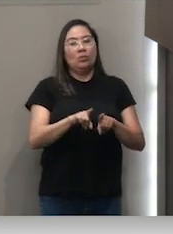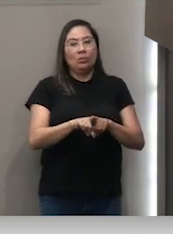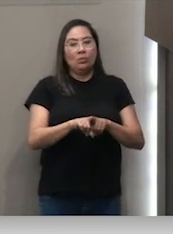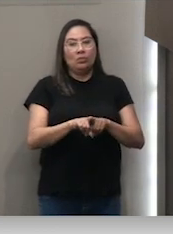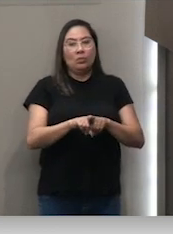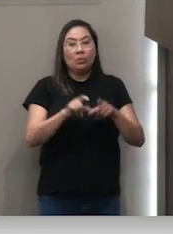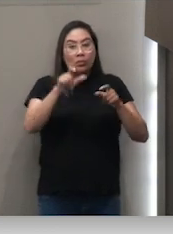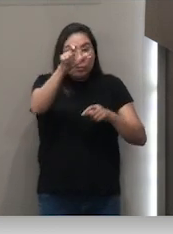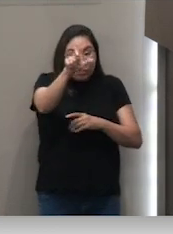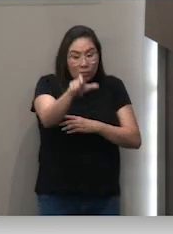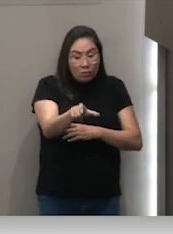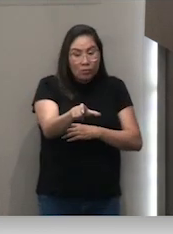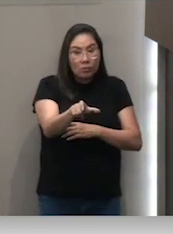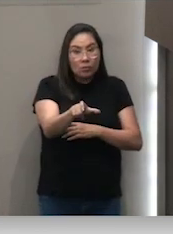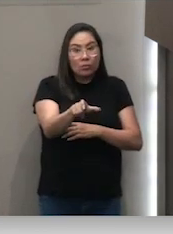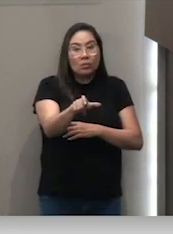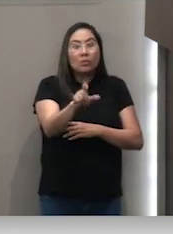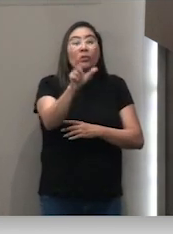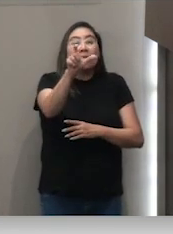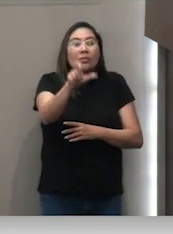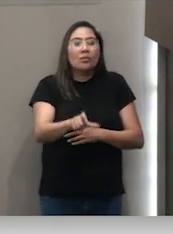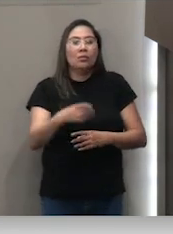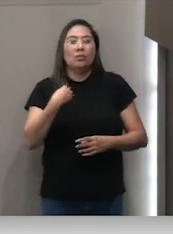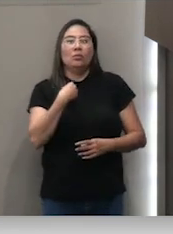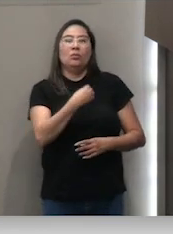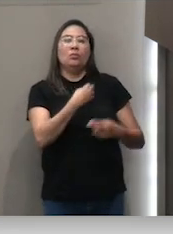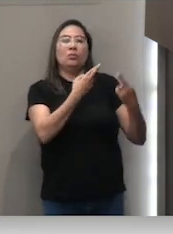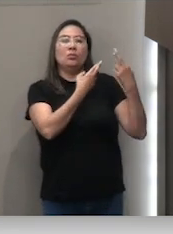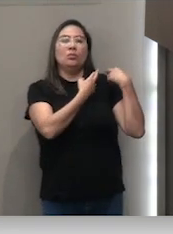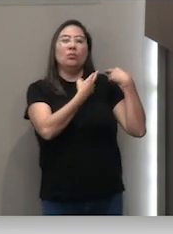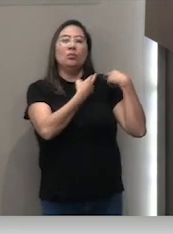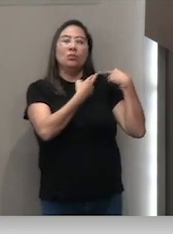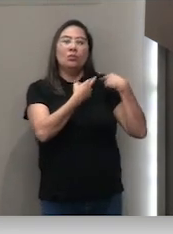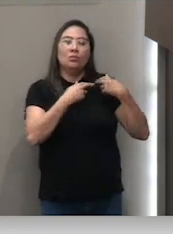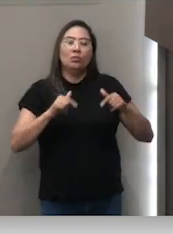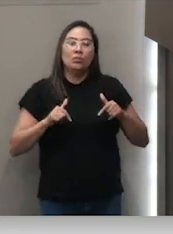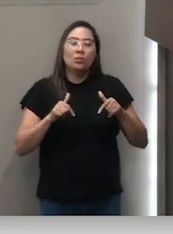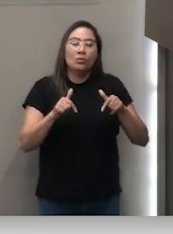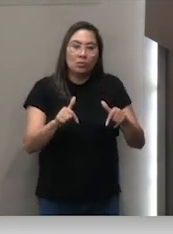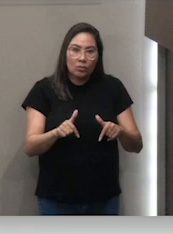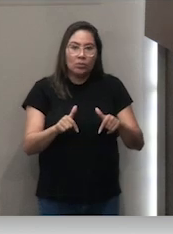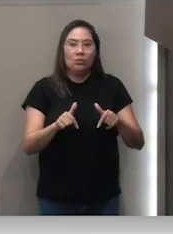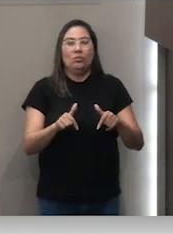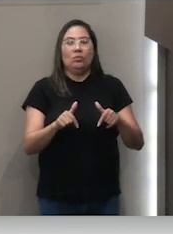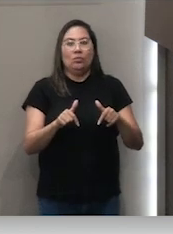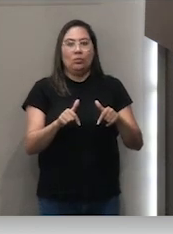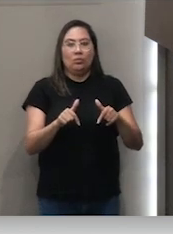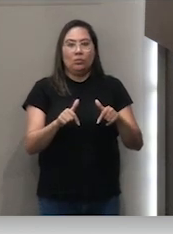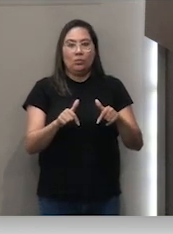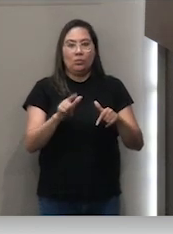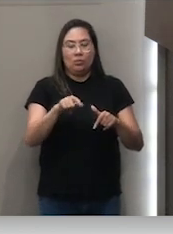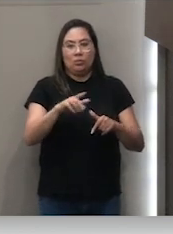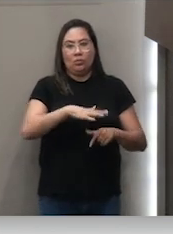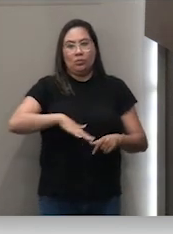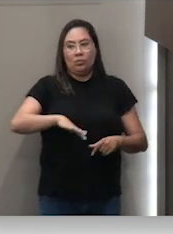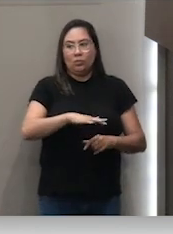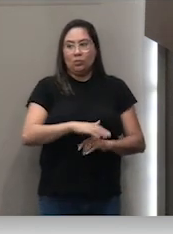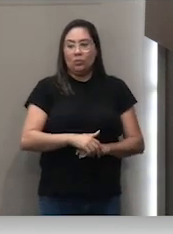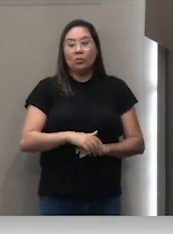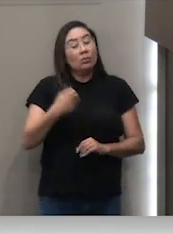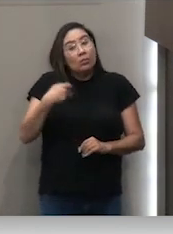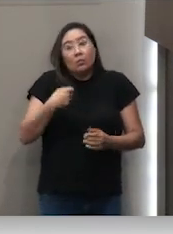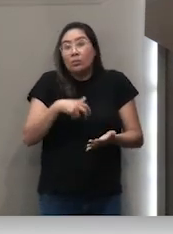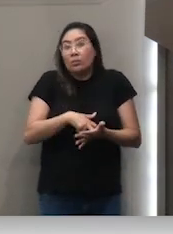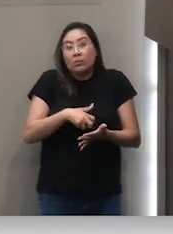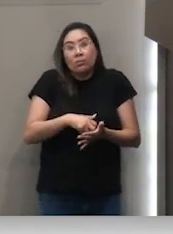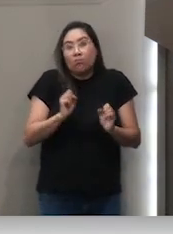Mas especificamente nesse caso, você tem que ver quem é que foi o médico responsável pela ação, pela... desse paciente. E se tiver que ser punido, vai